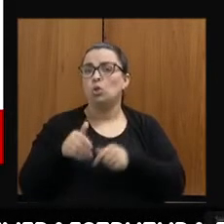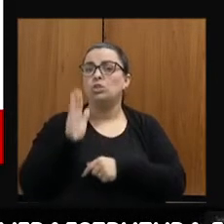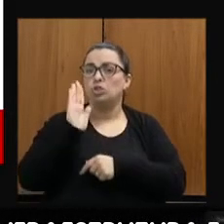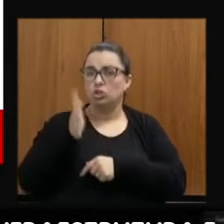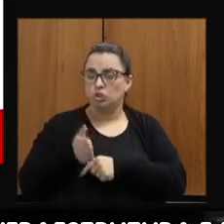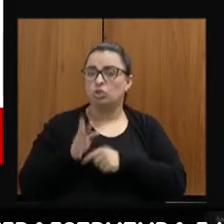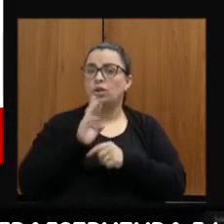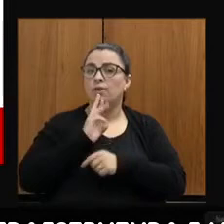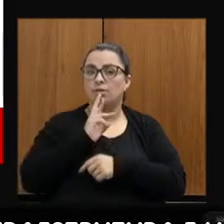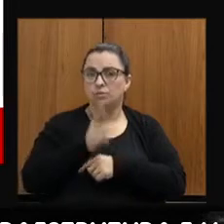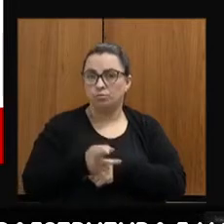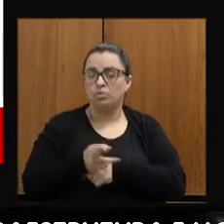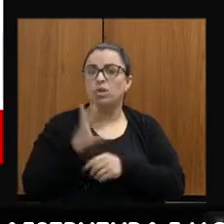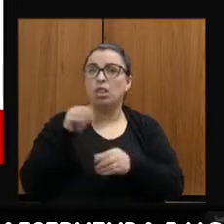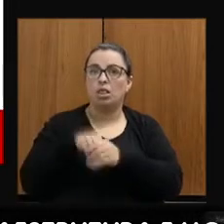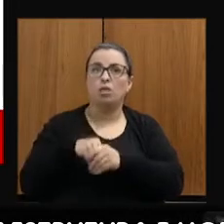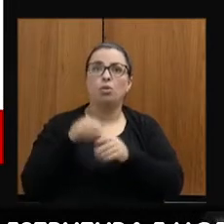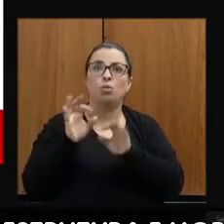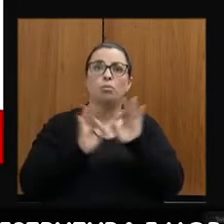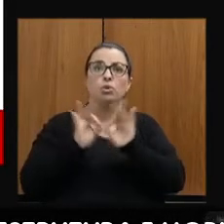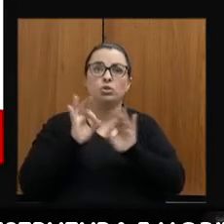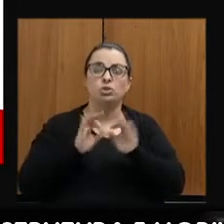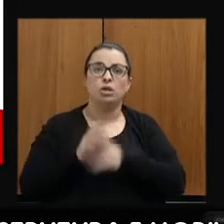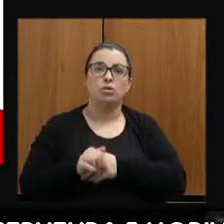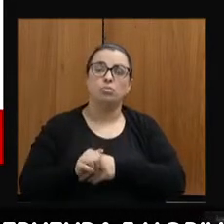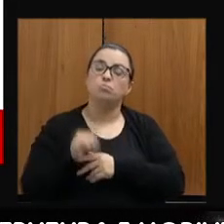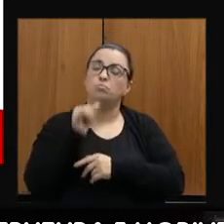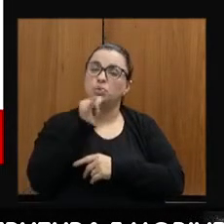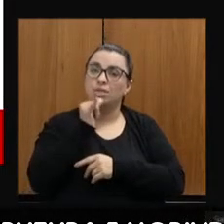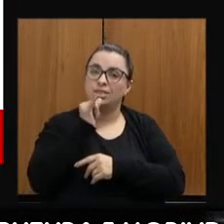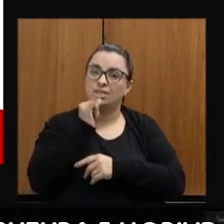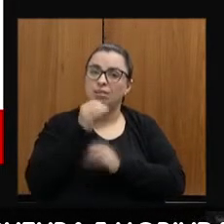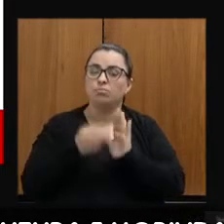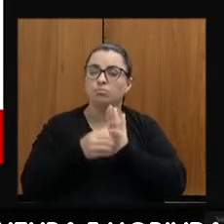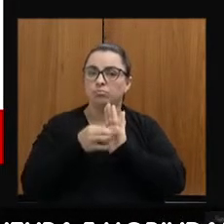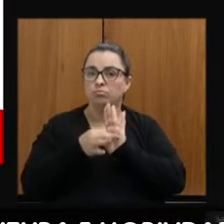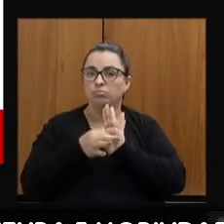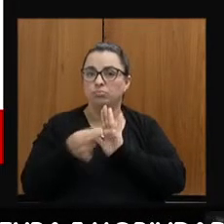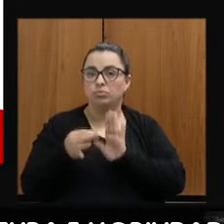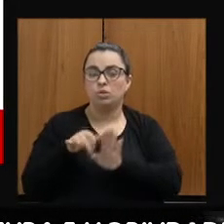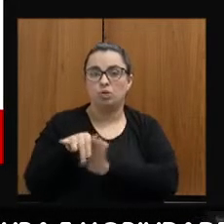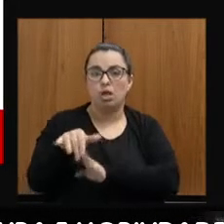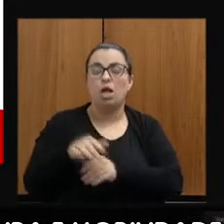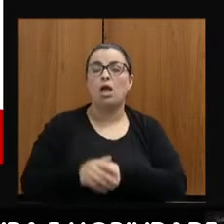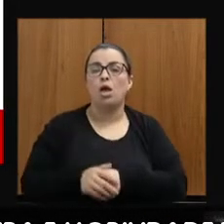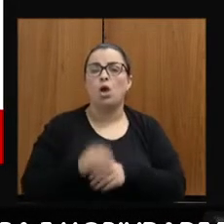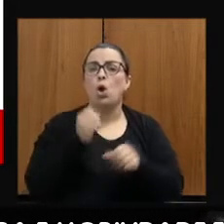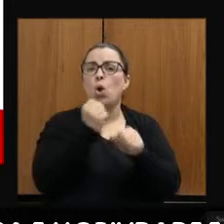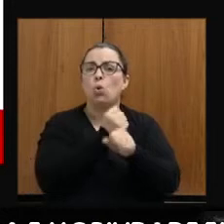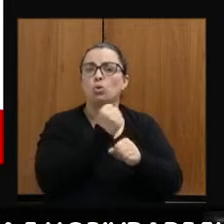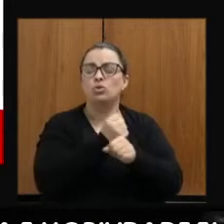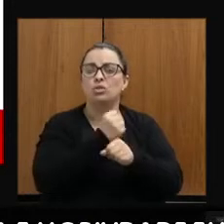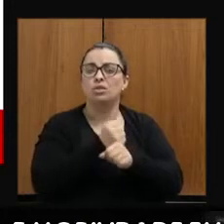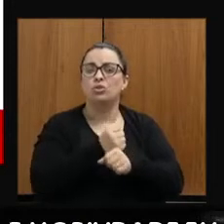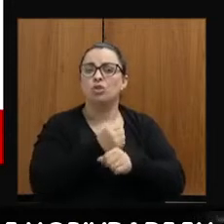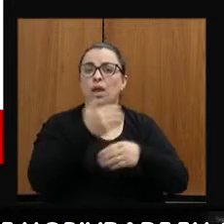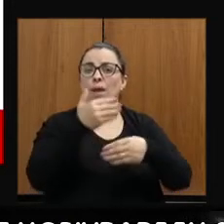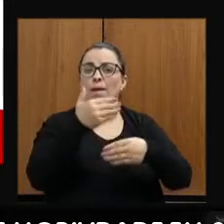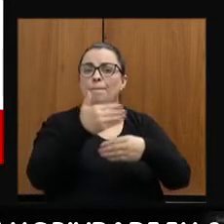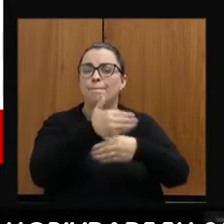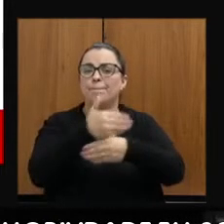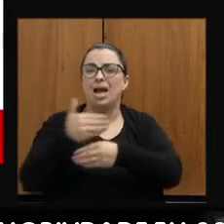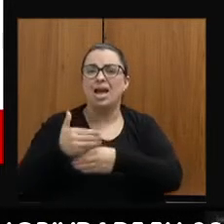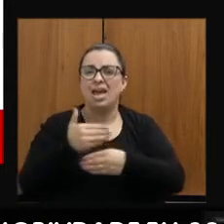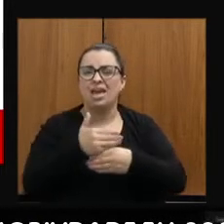em nosso projeto como a construção de Barreiras acústicas o fórum